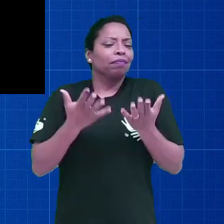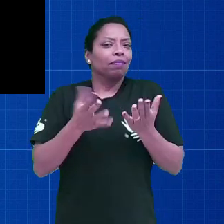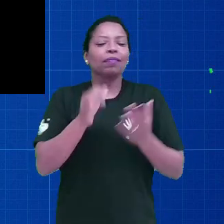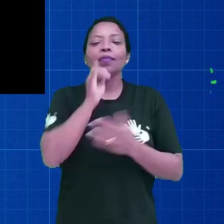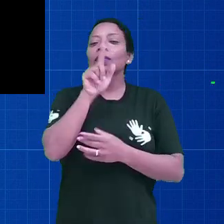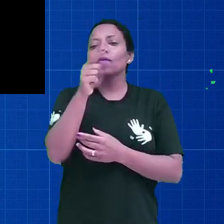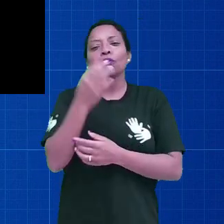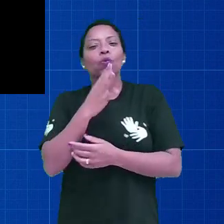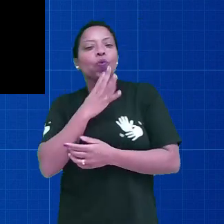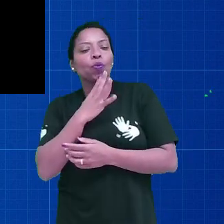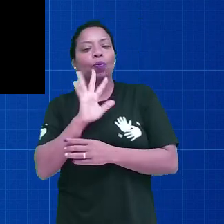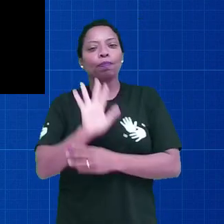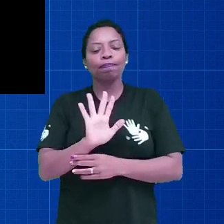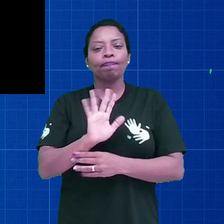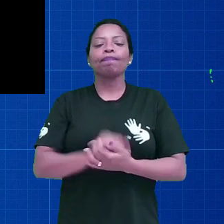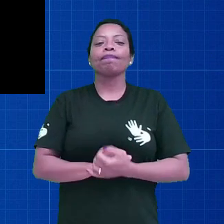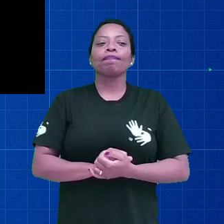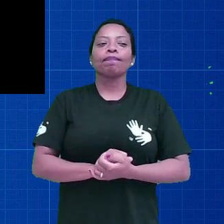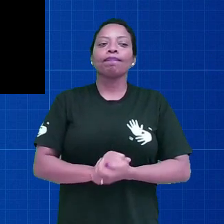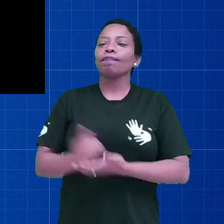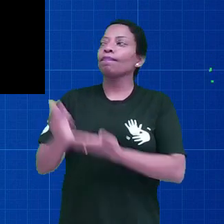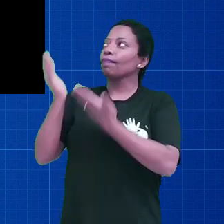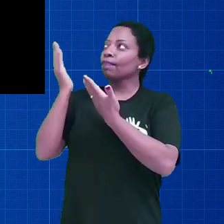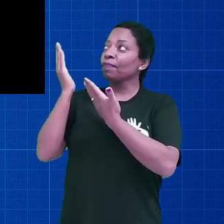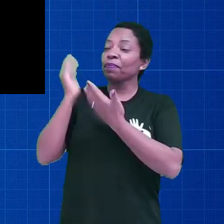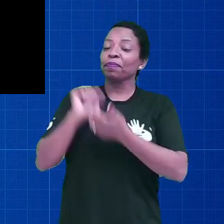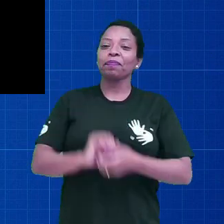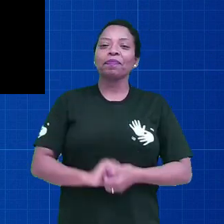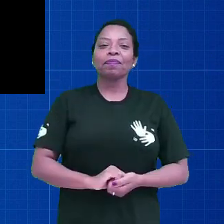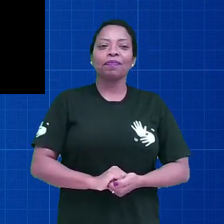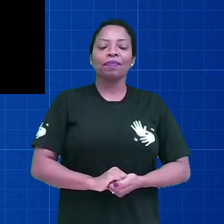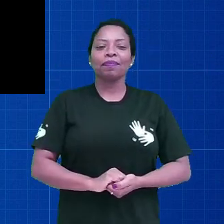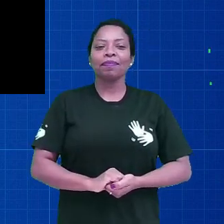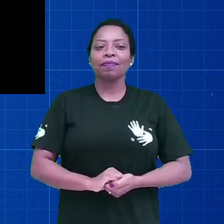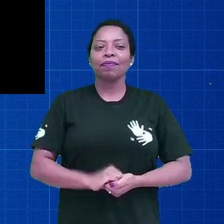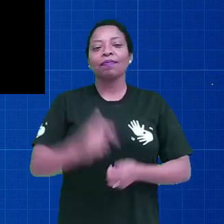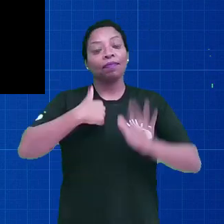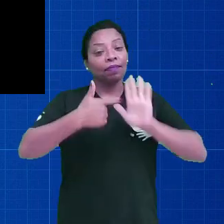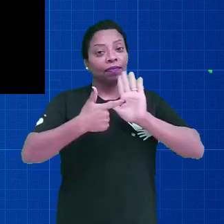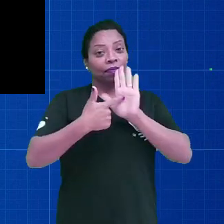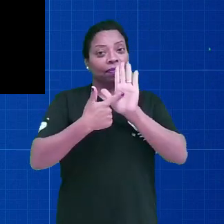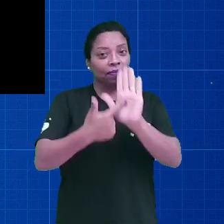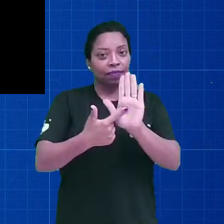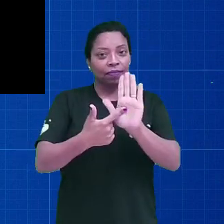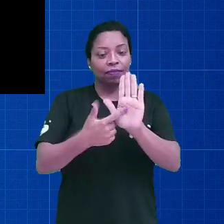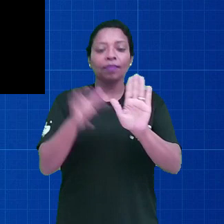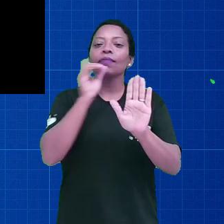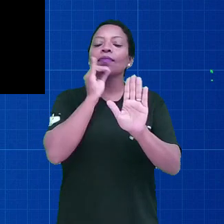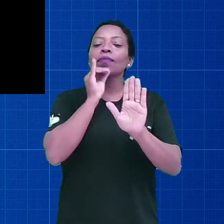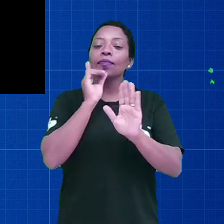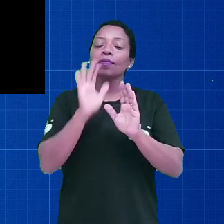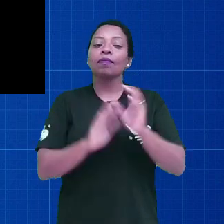ideia, eu vou abordar aqui rapidamente a excentricidade da órbita